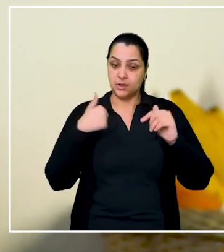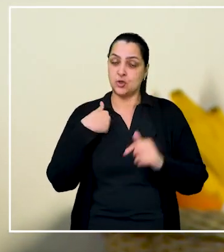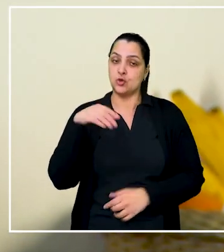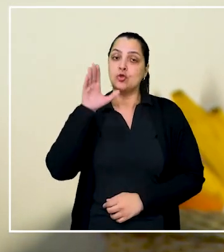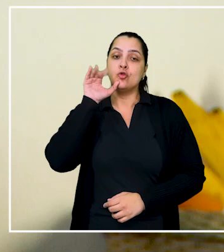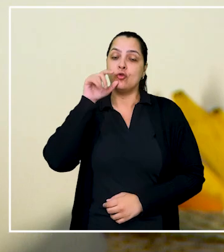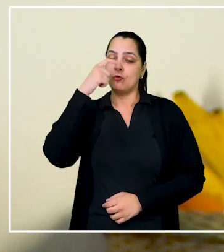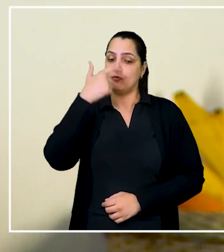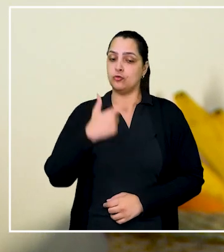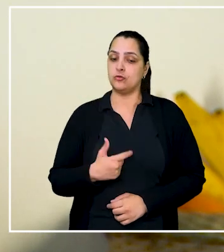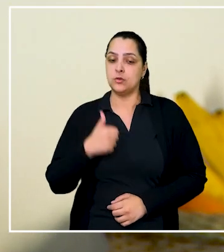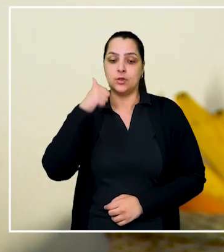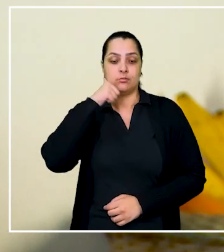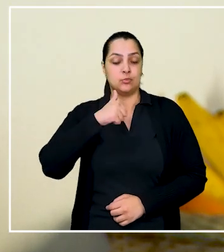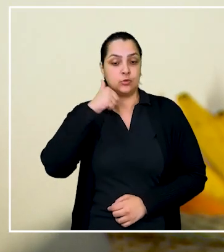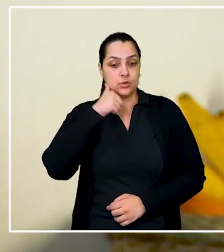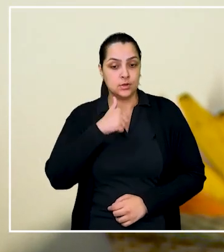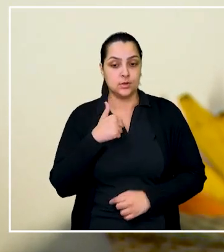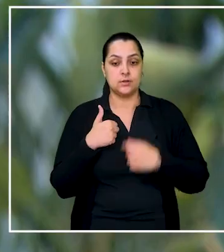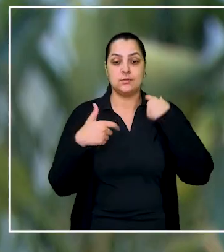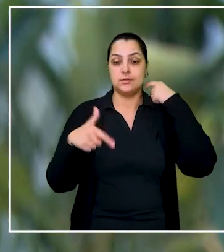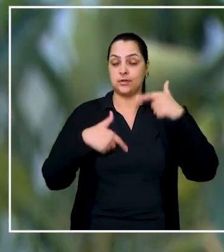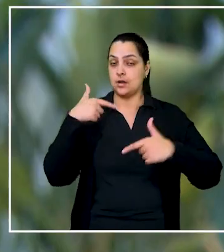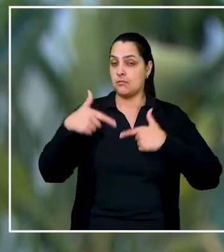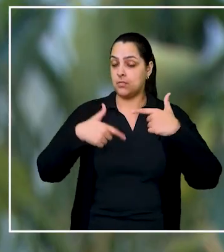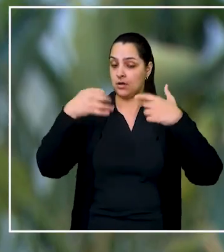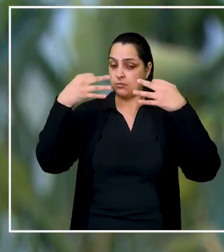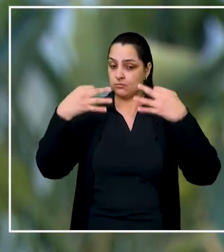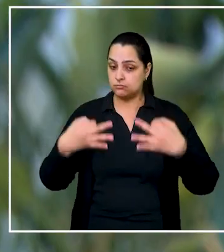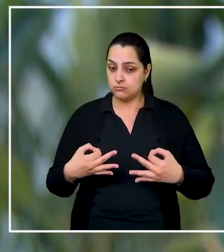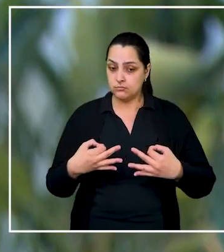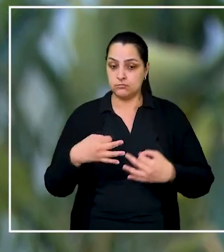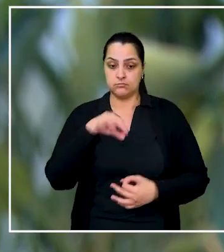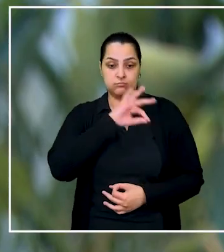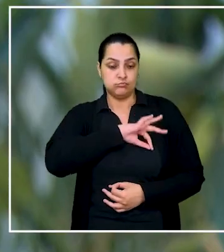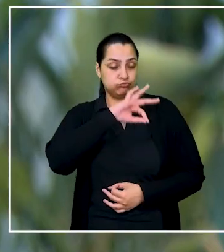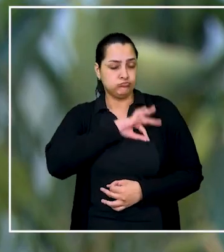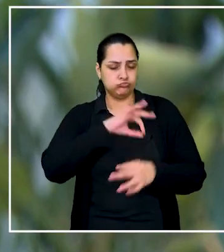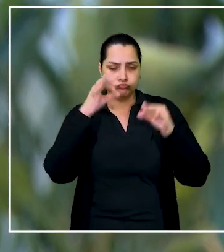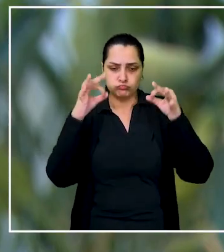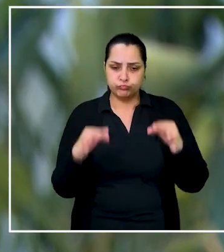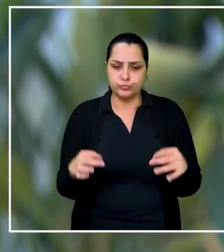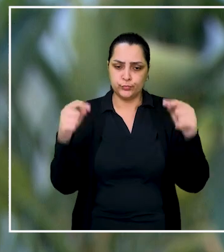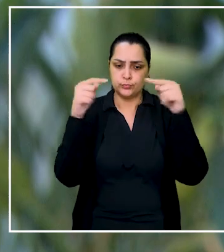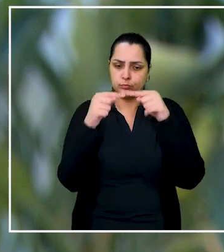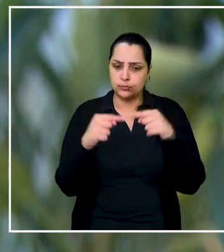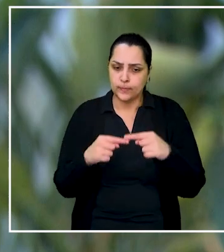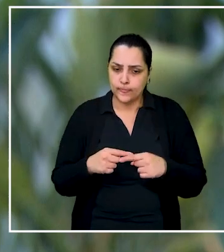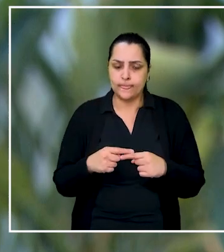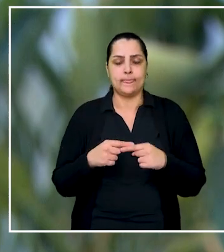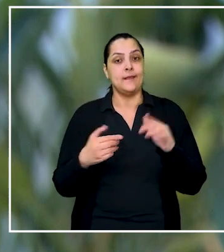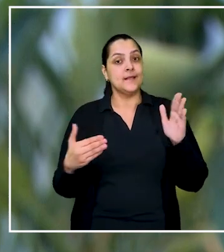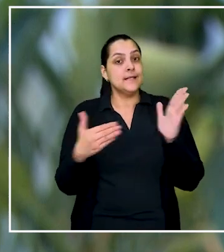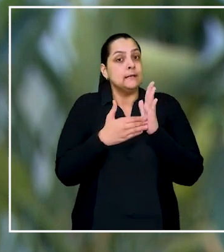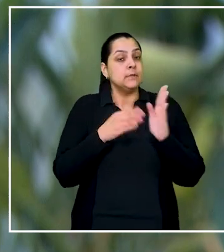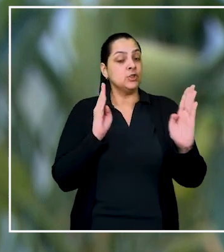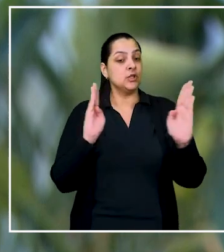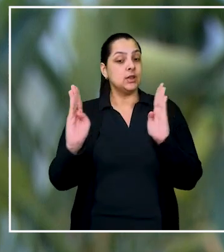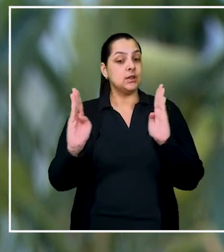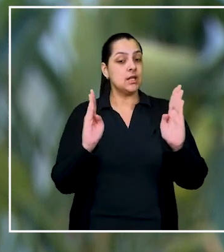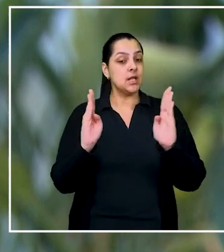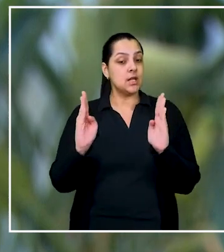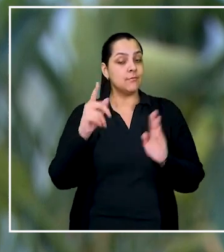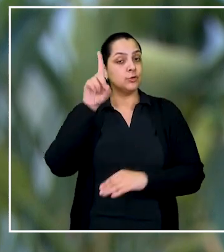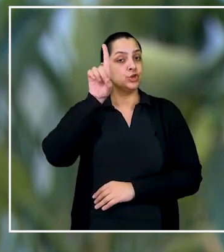respeita como trabalhadora, como mulher. Trabalho digno é o trabalho com remuneração justa, limitação de jornada